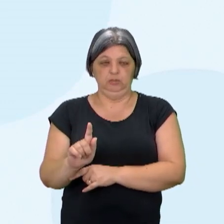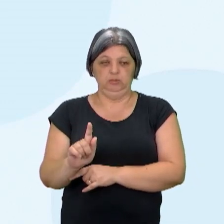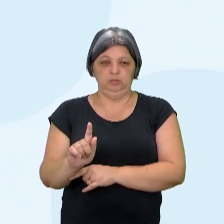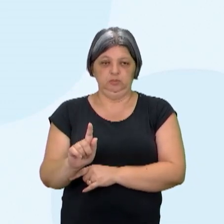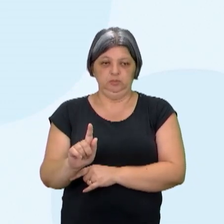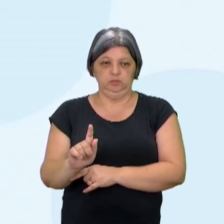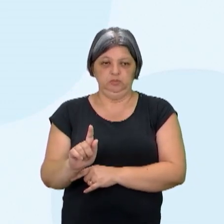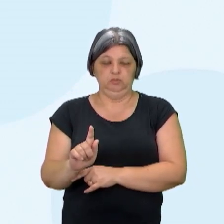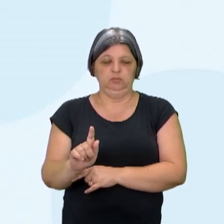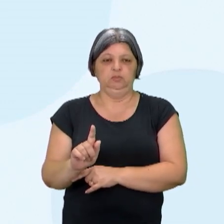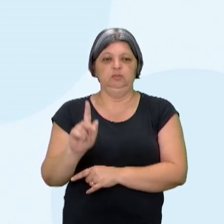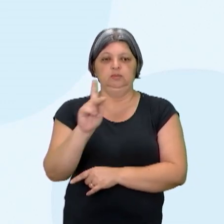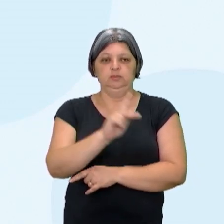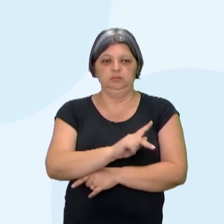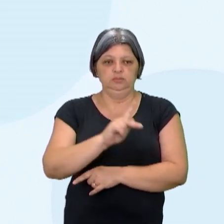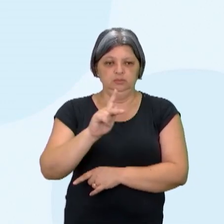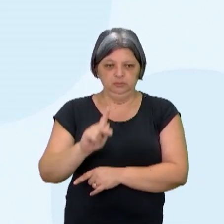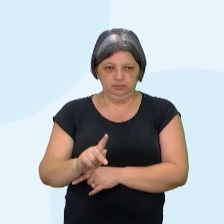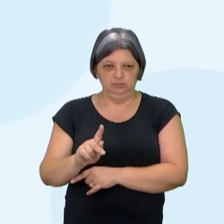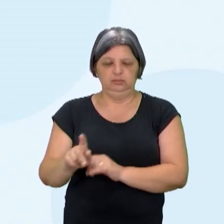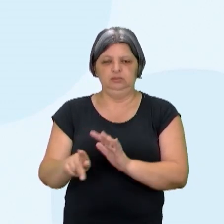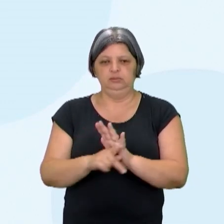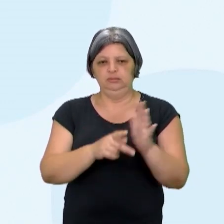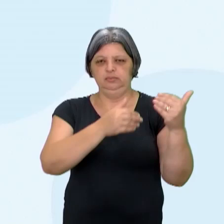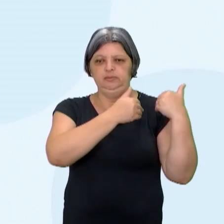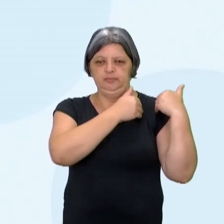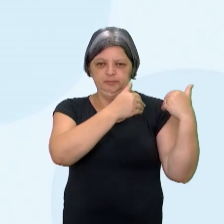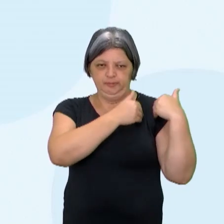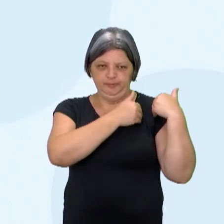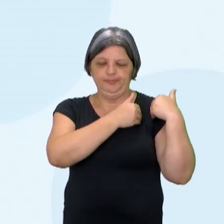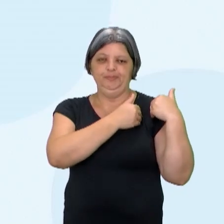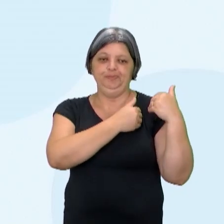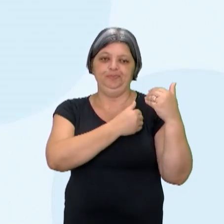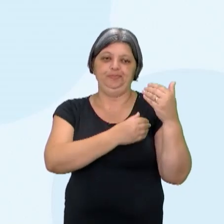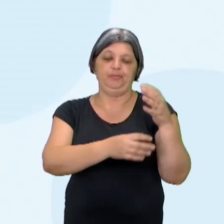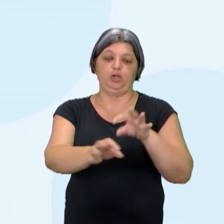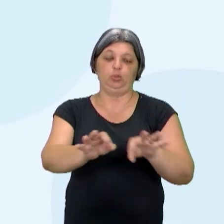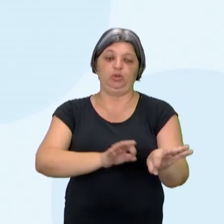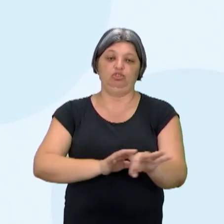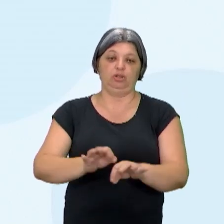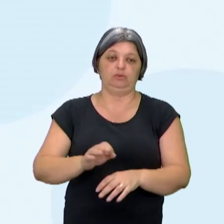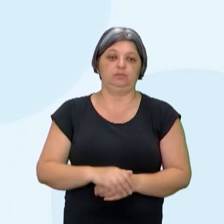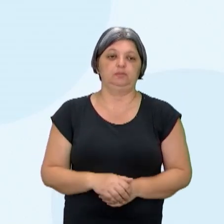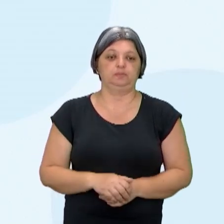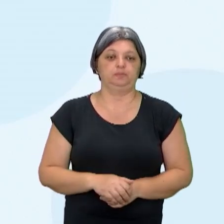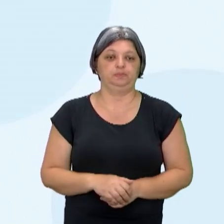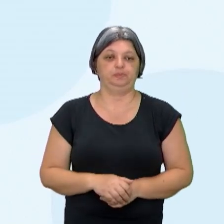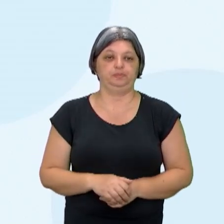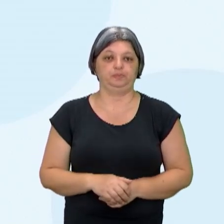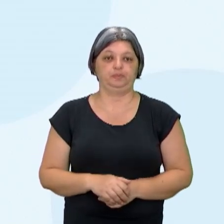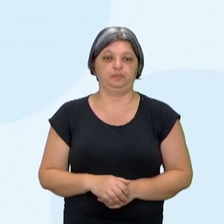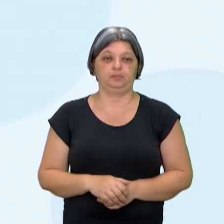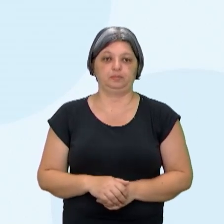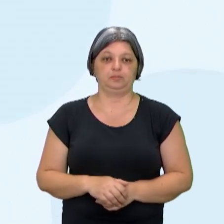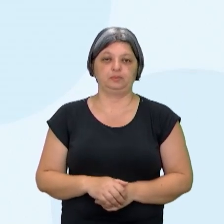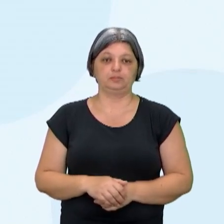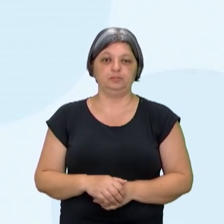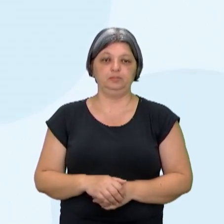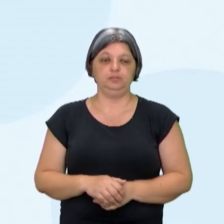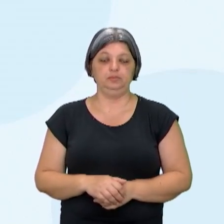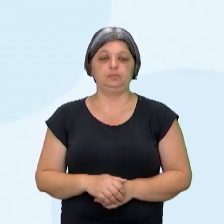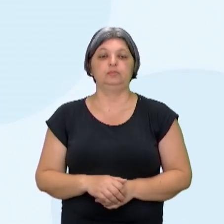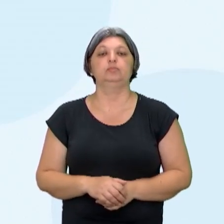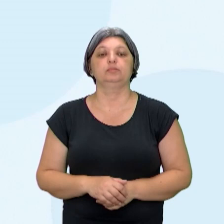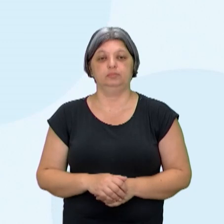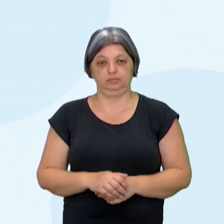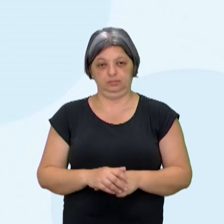o projeto convivência. Certo. E no vertical? No vertical é a